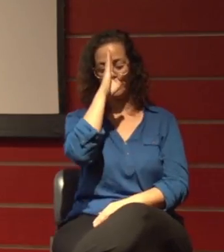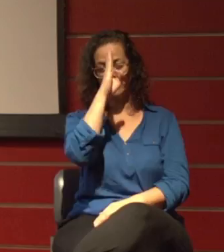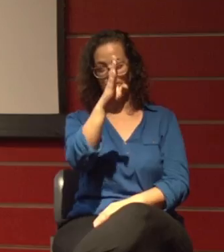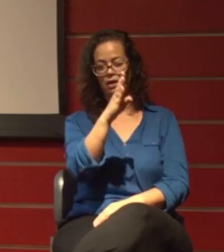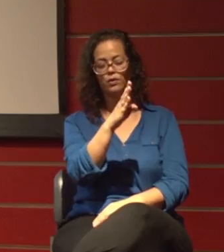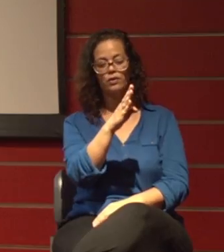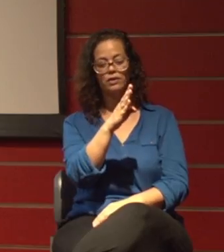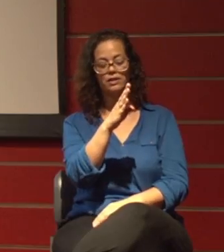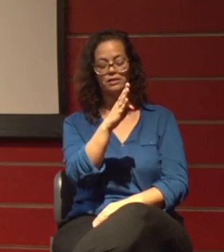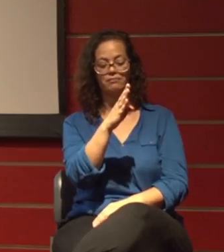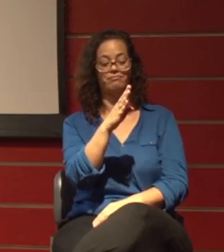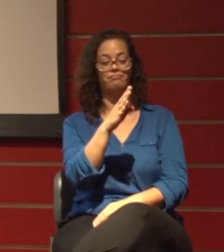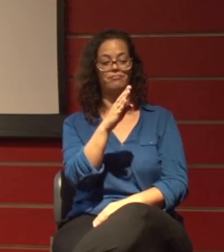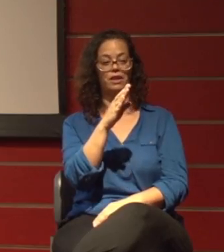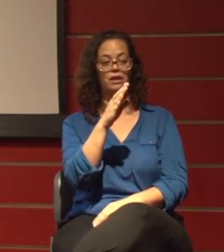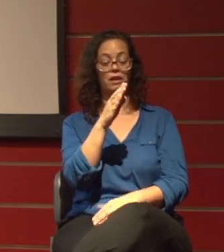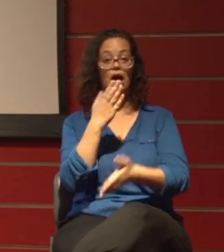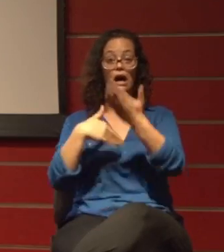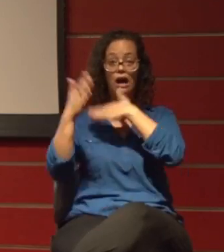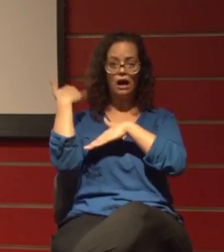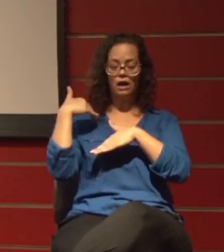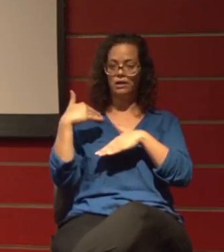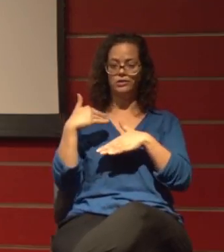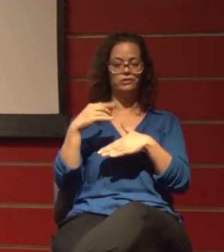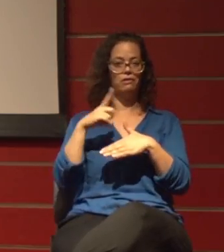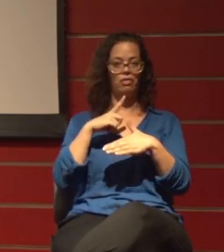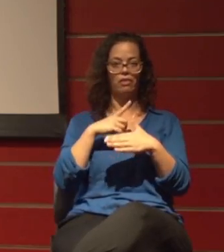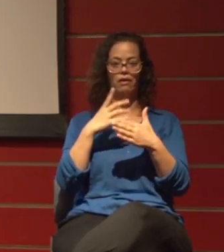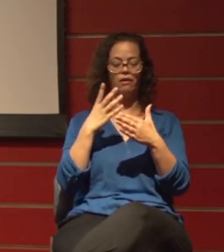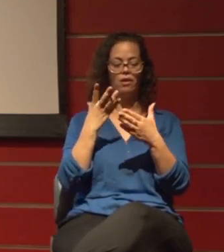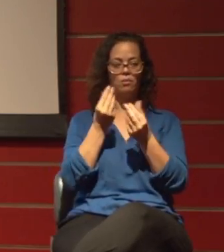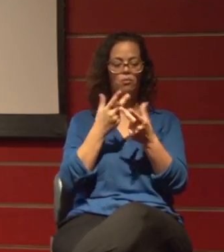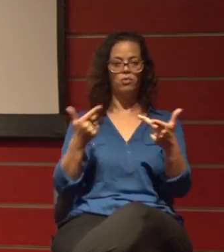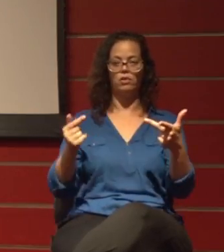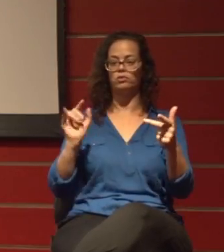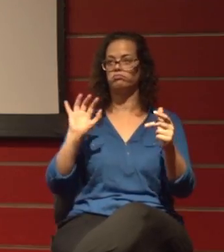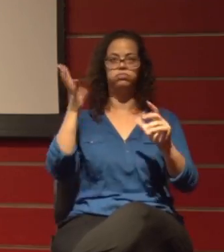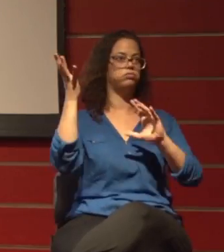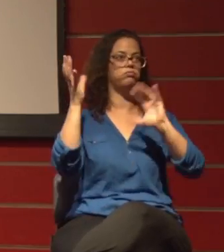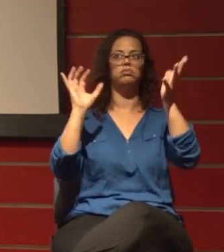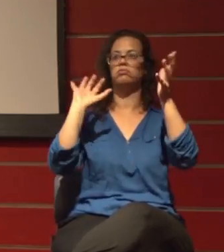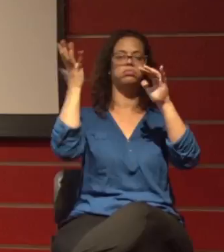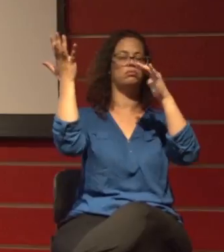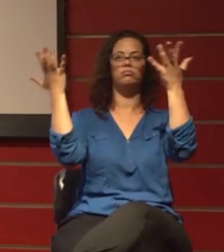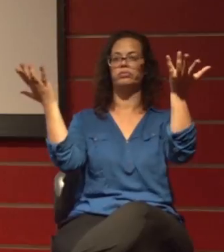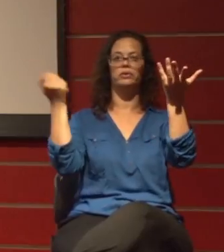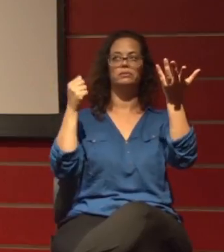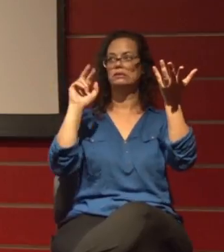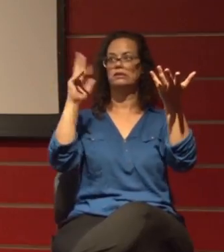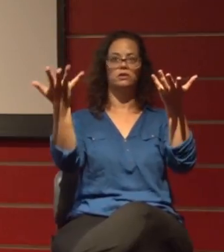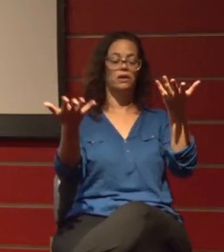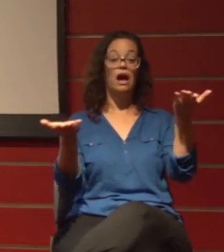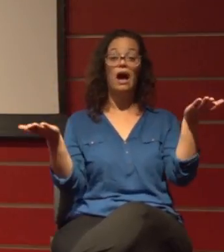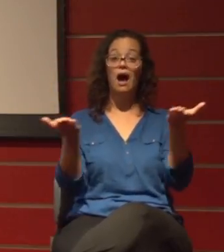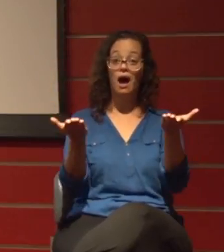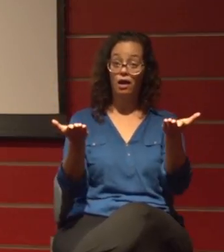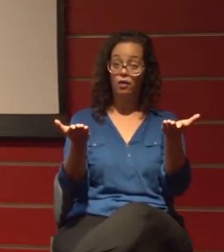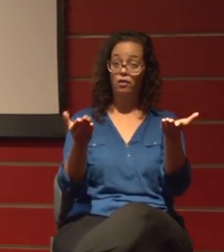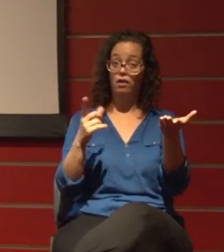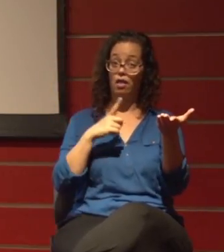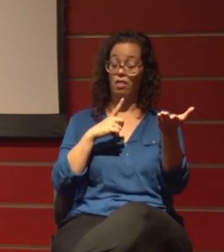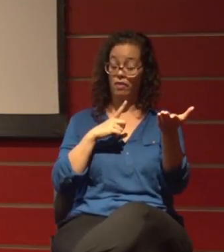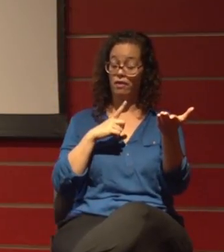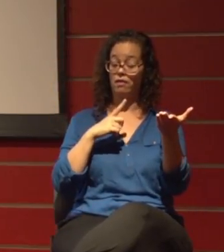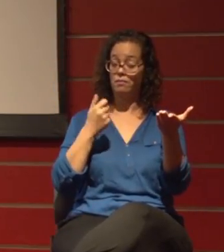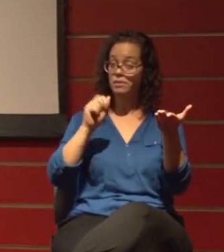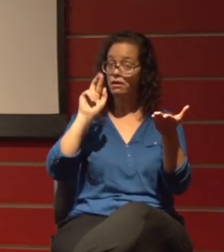ele não mais reage na etapa anterior ele só reagiu ao que aconteceu Ele teve que lidar com a situação agora ele lida com essa situação